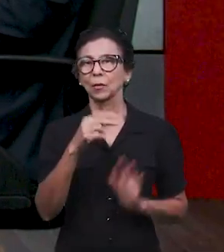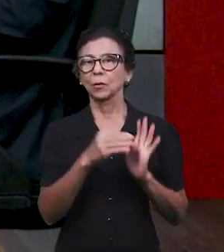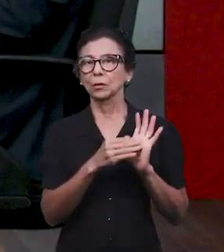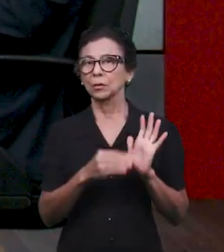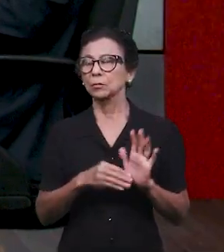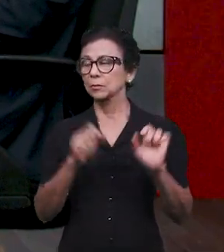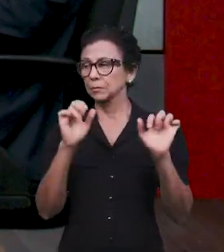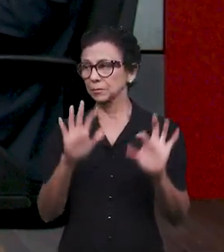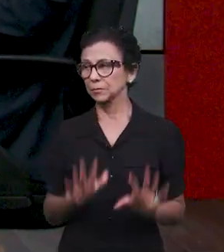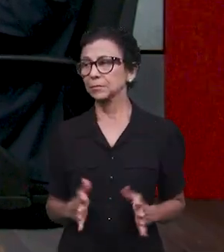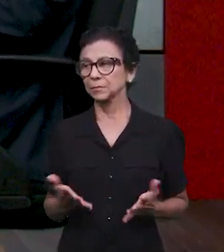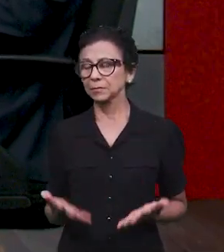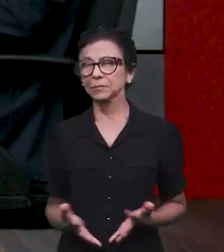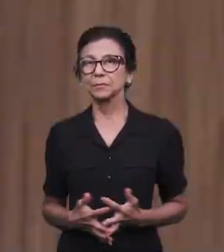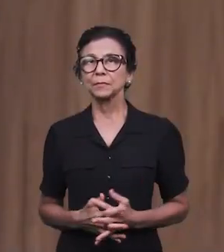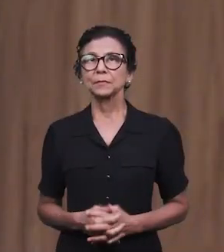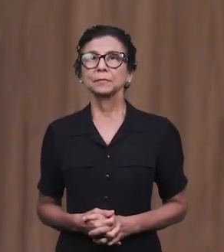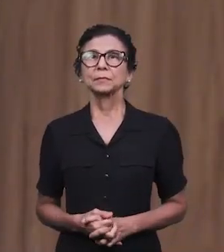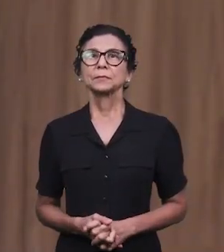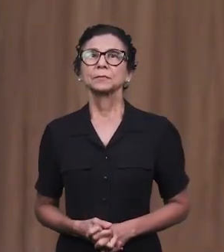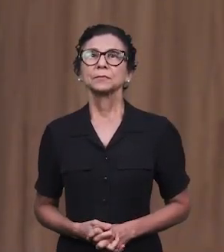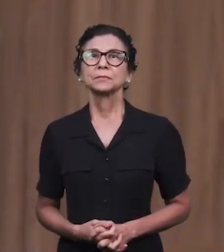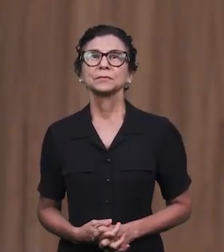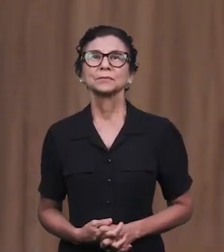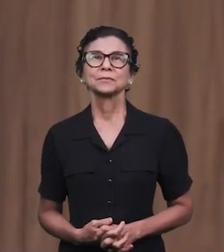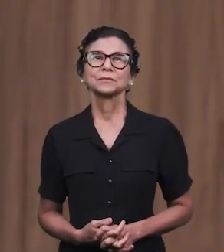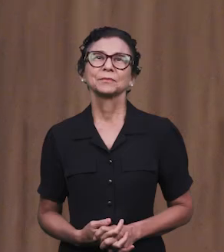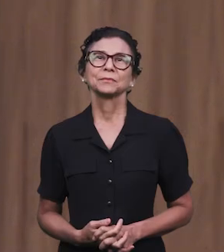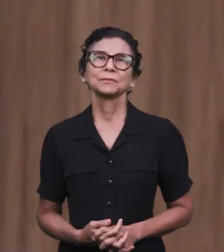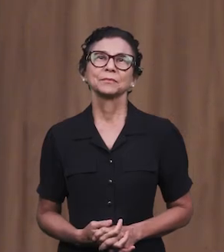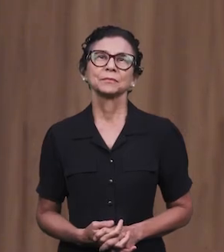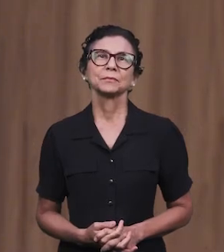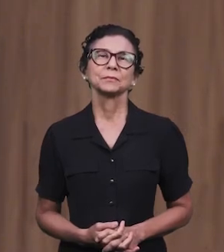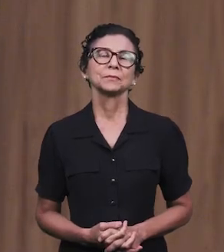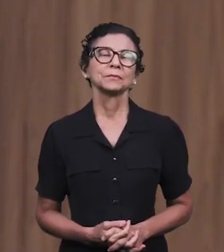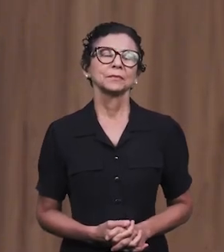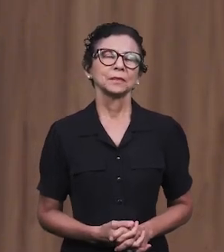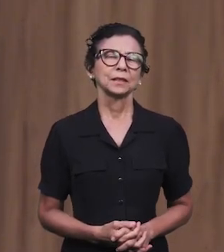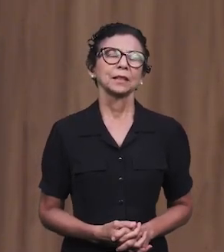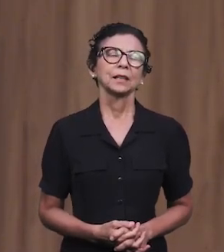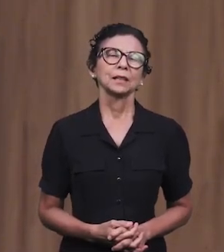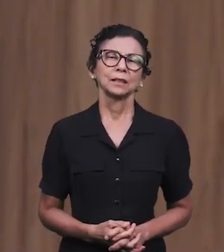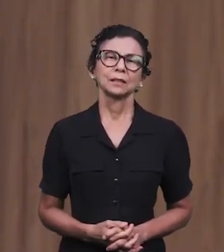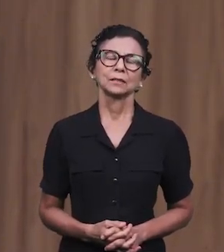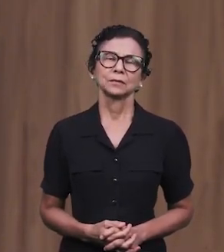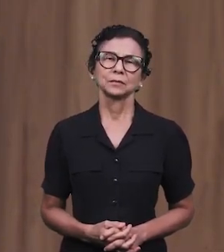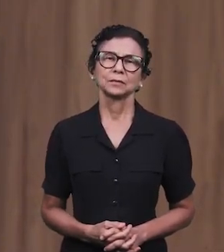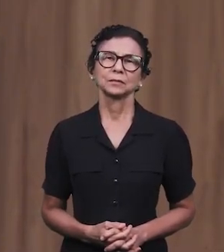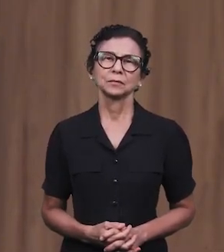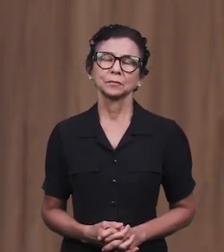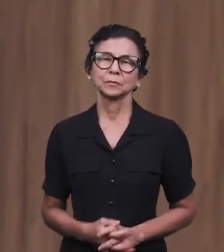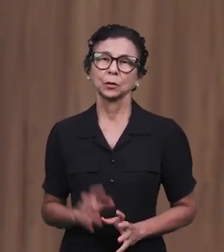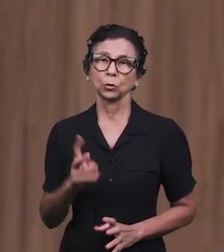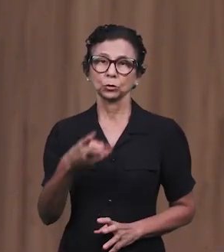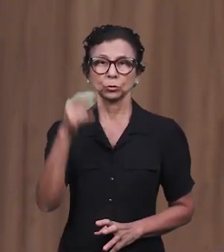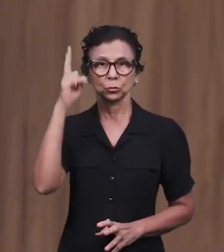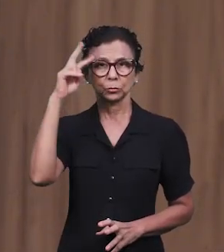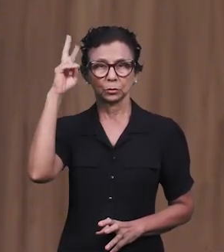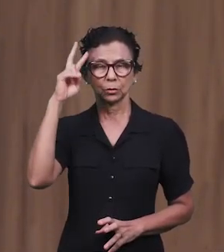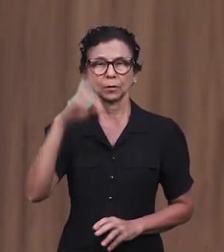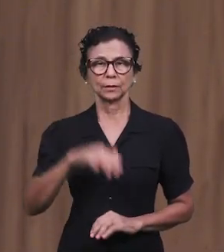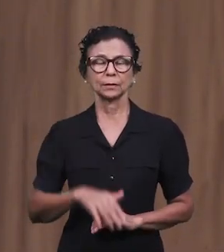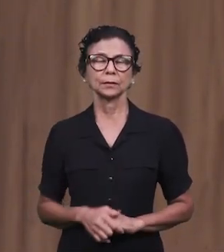episódio. É claro que ainda há um longo caminho, né, a